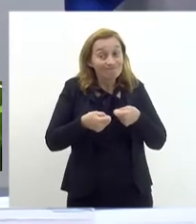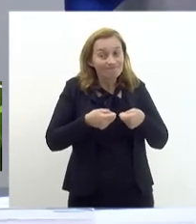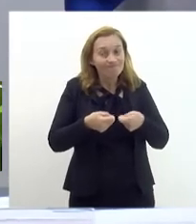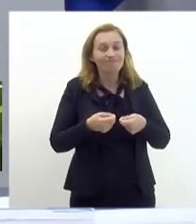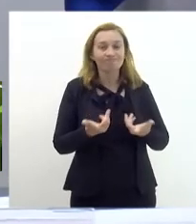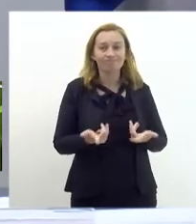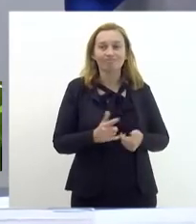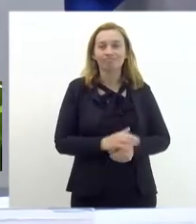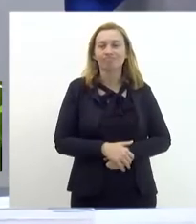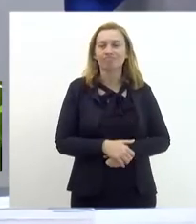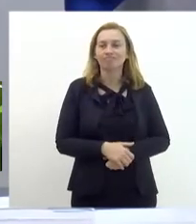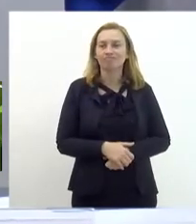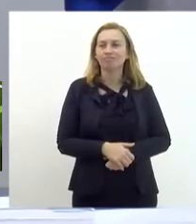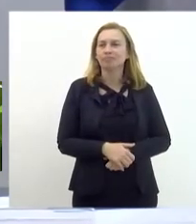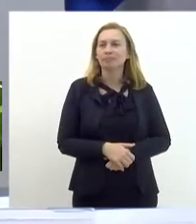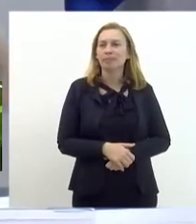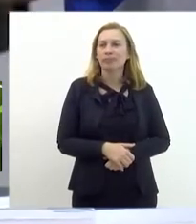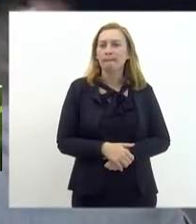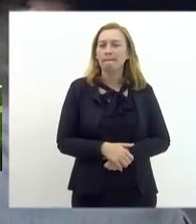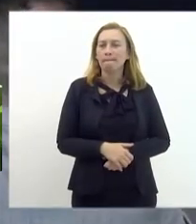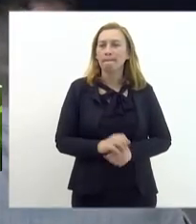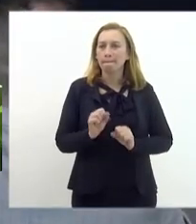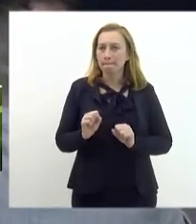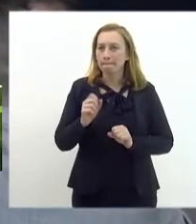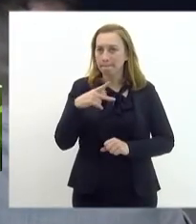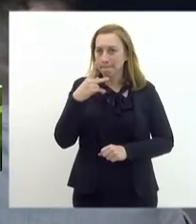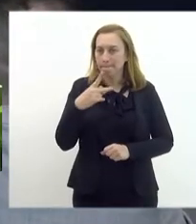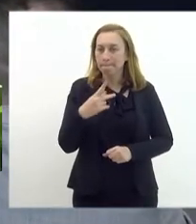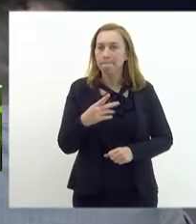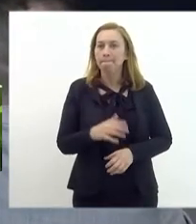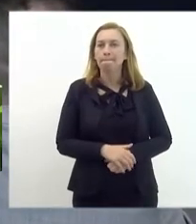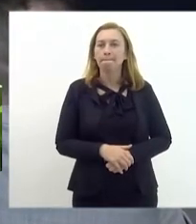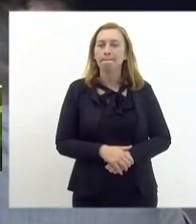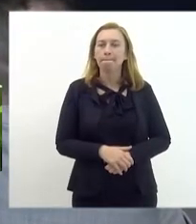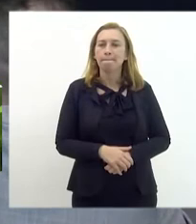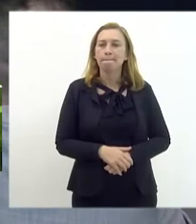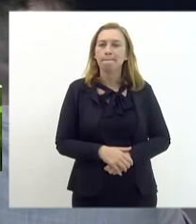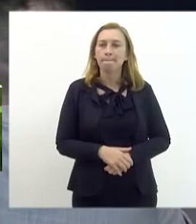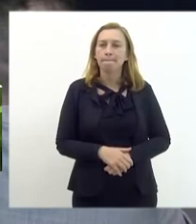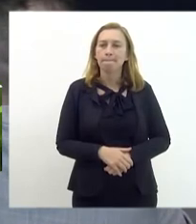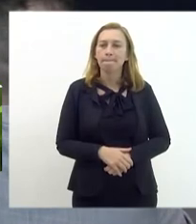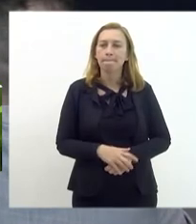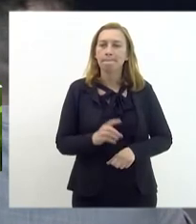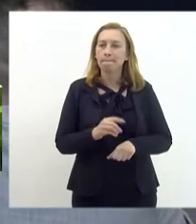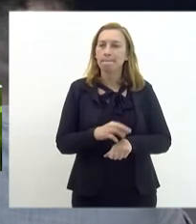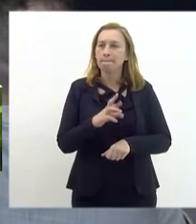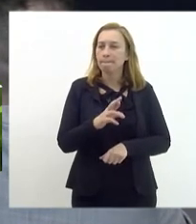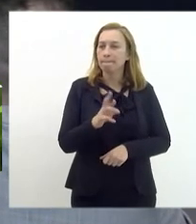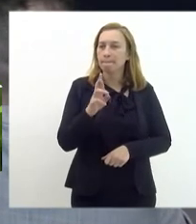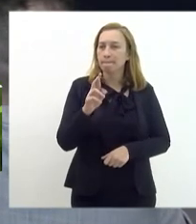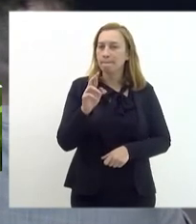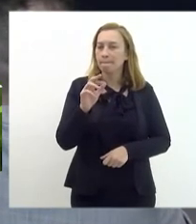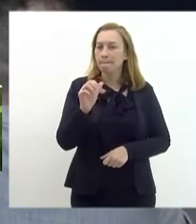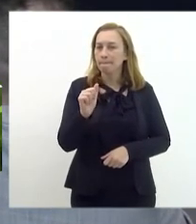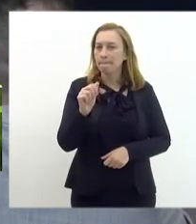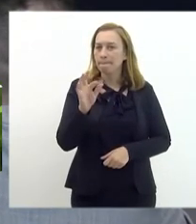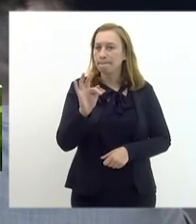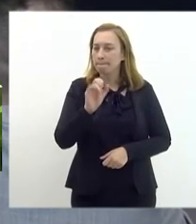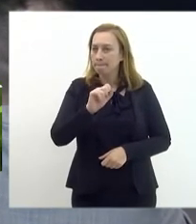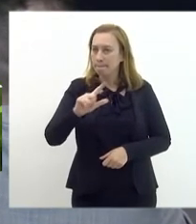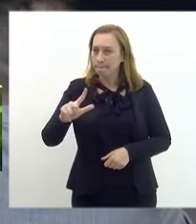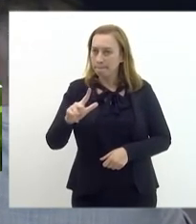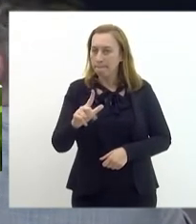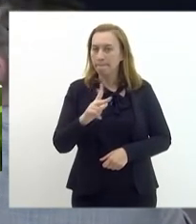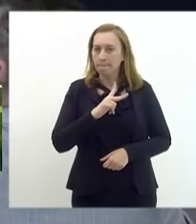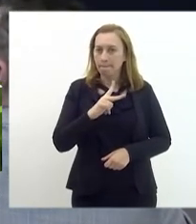volta. Posso só fazer uma observação? Apenas dizer assim, que doutor Rafael, o próprio Ricardo, né, é